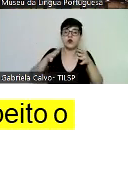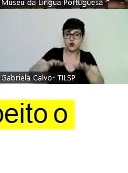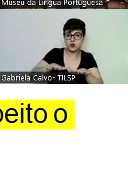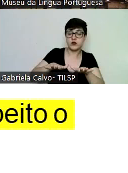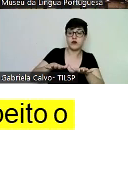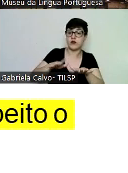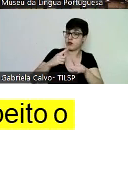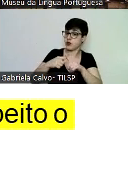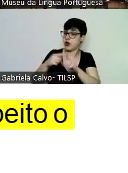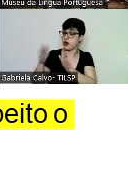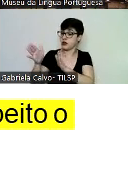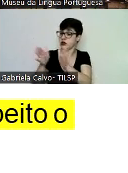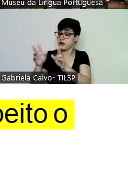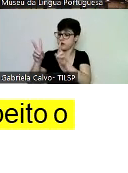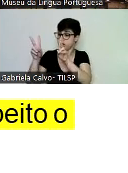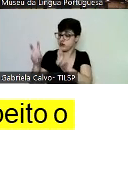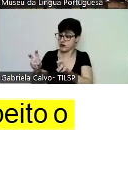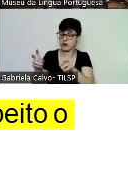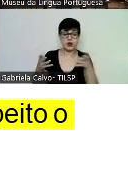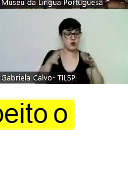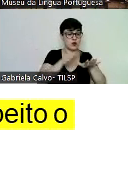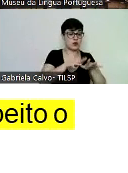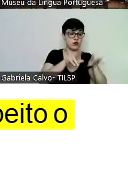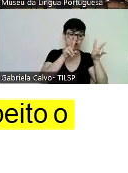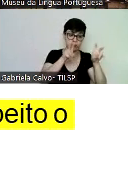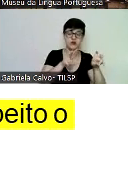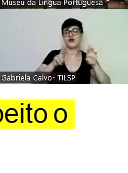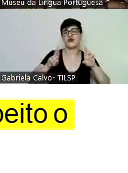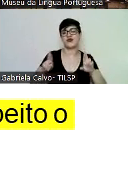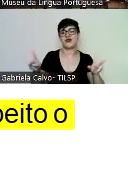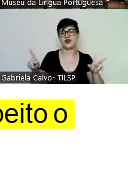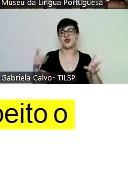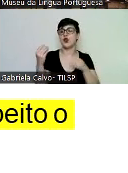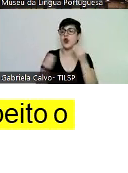coisas distintas em termos de garantia de experiências ou garantias